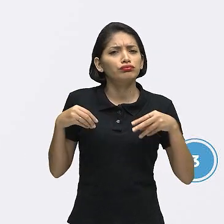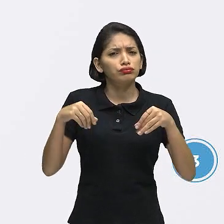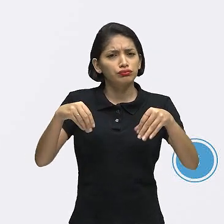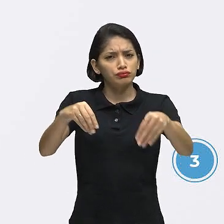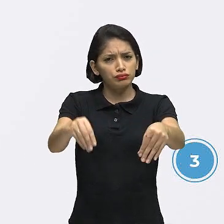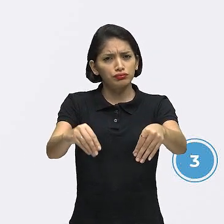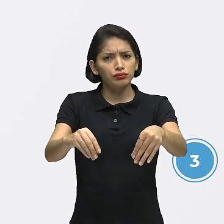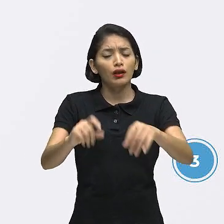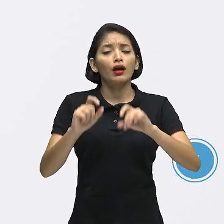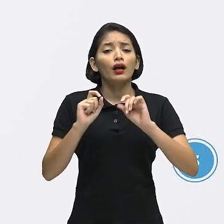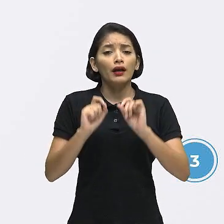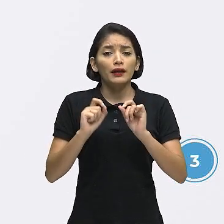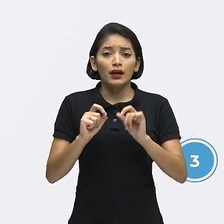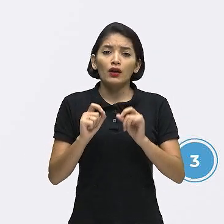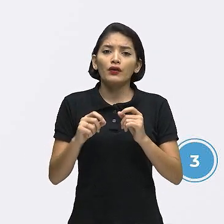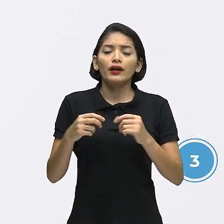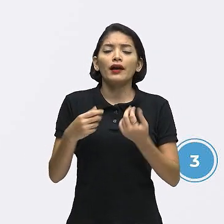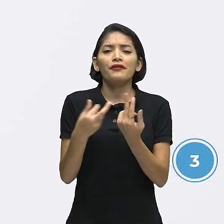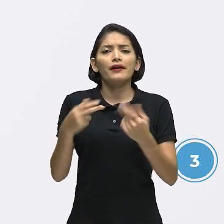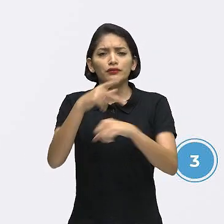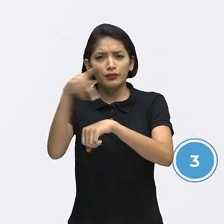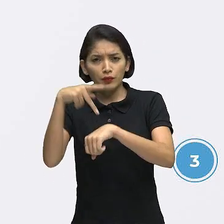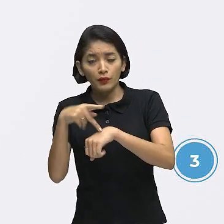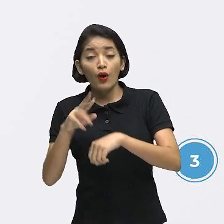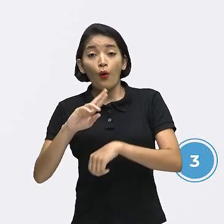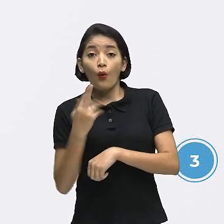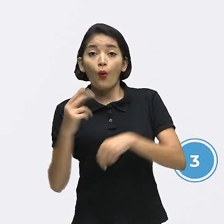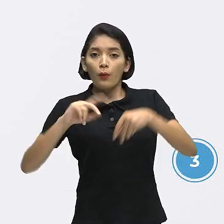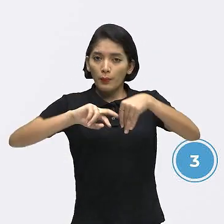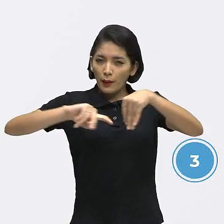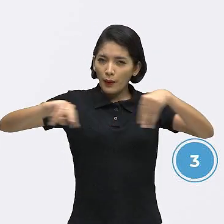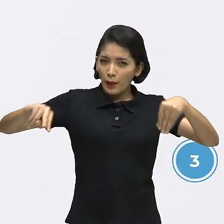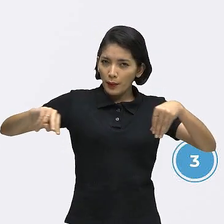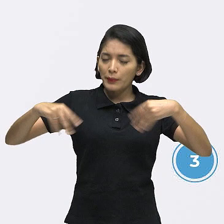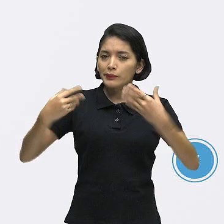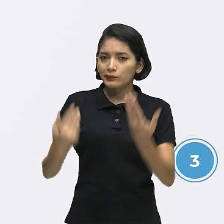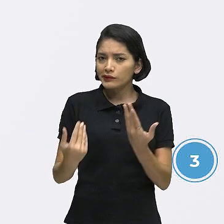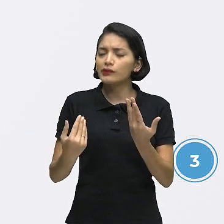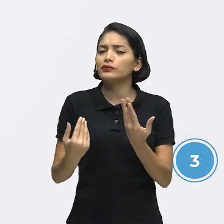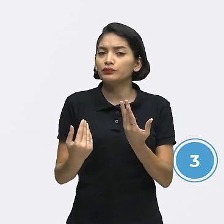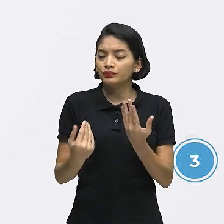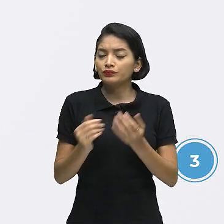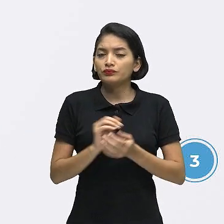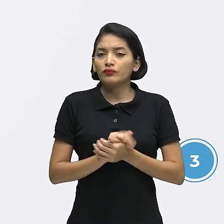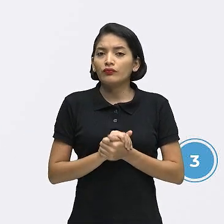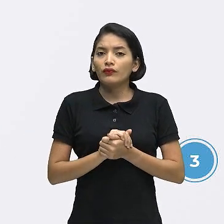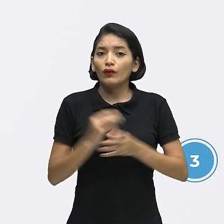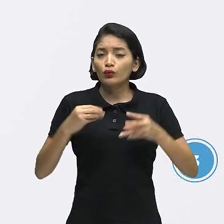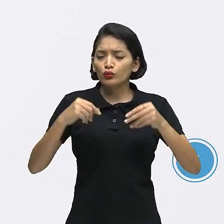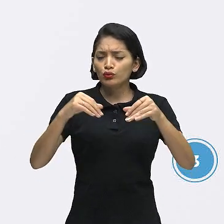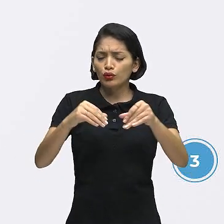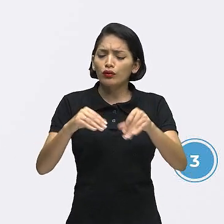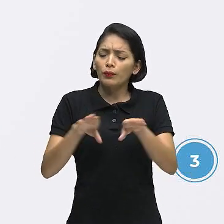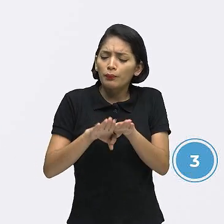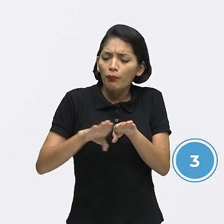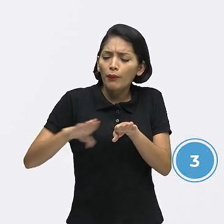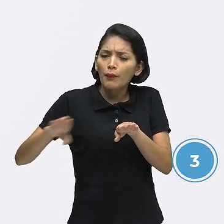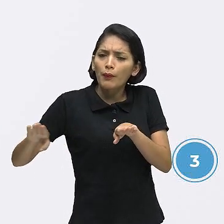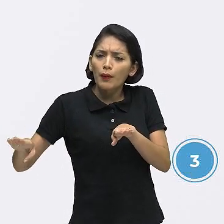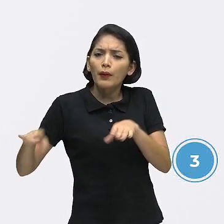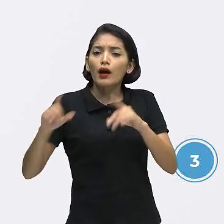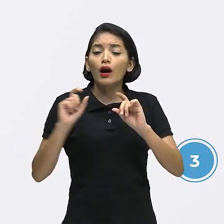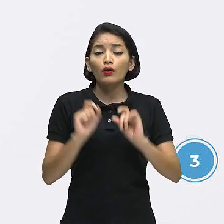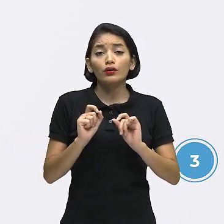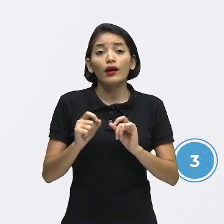são fragmentos de rochas ou minerais, né? A gente sabe aí que o solo, né, ele está relacionado aí com essa decomposição